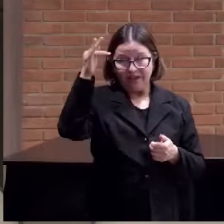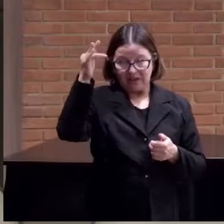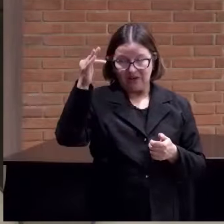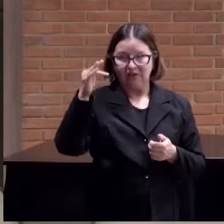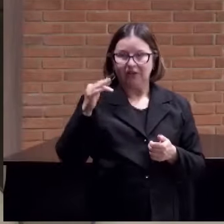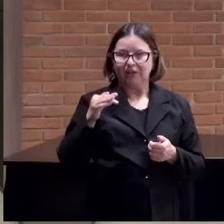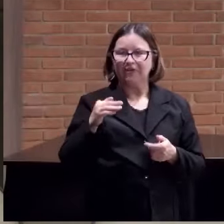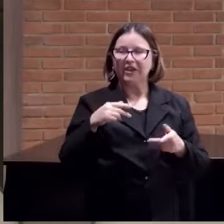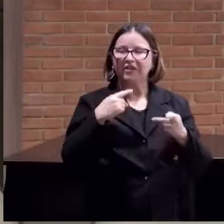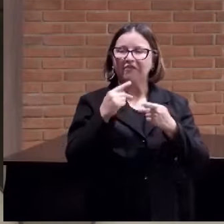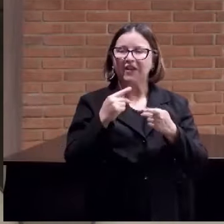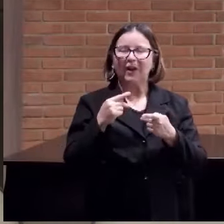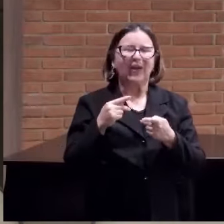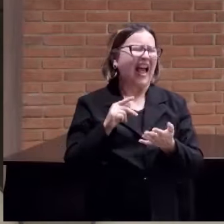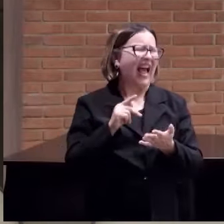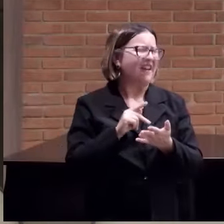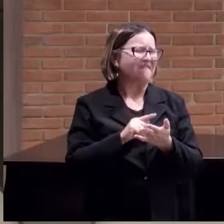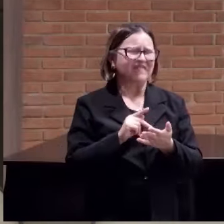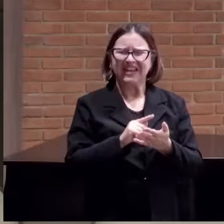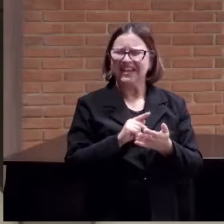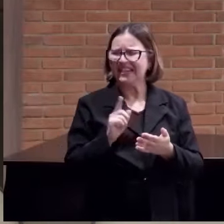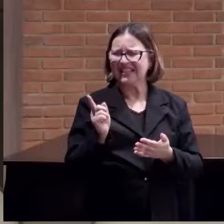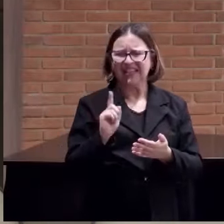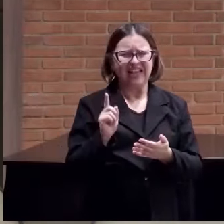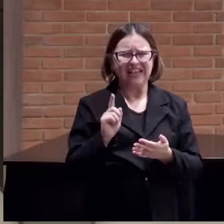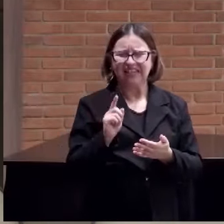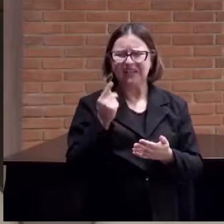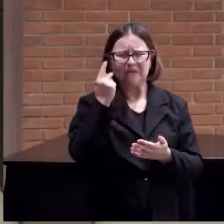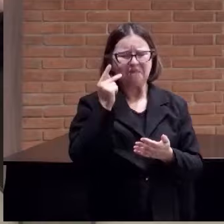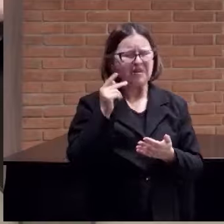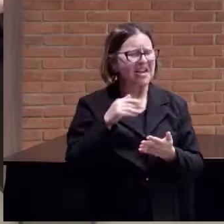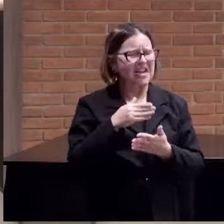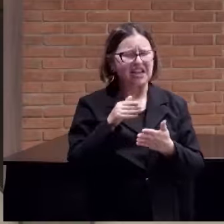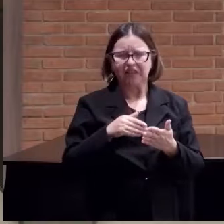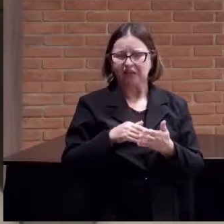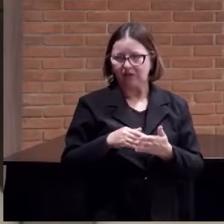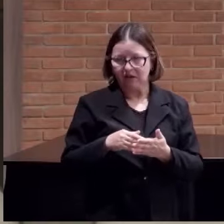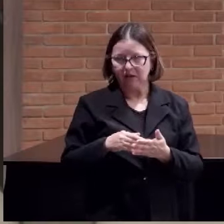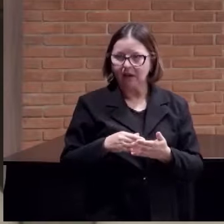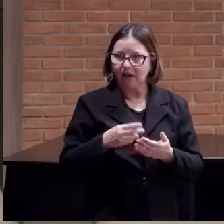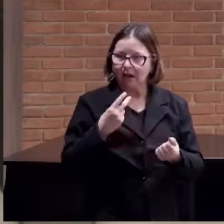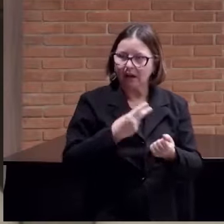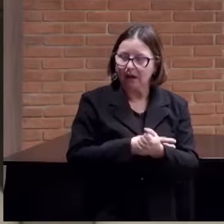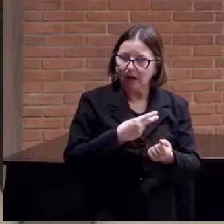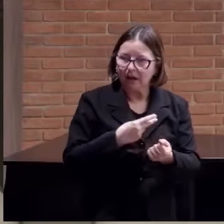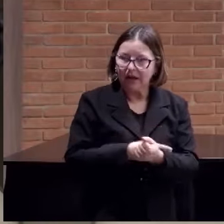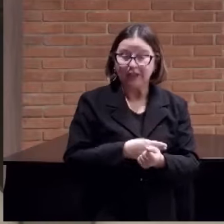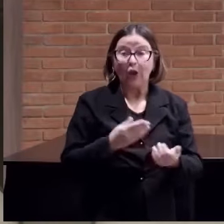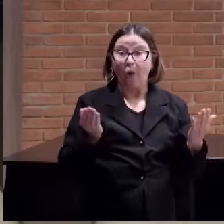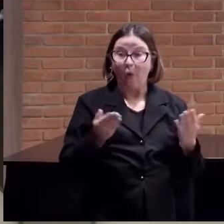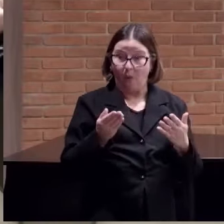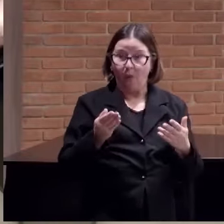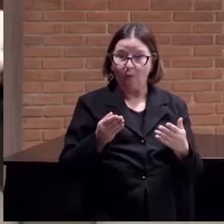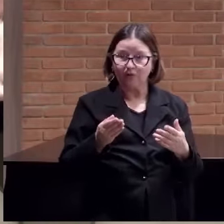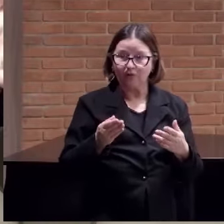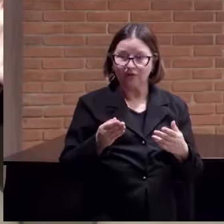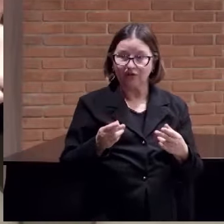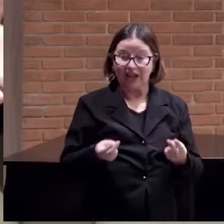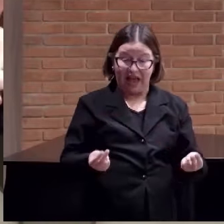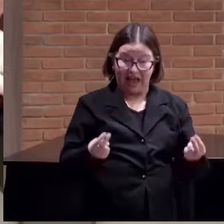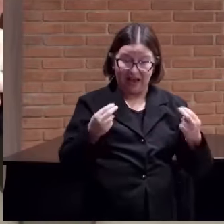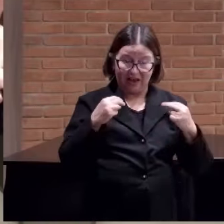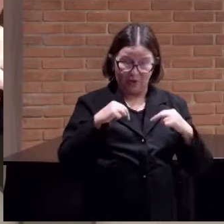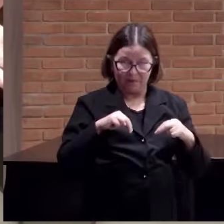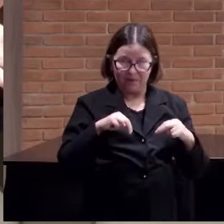que trouxe grande prejuízo para a humanidade, e hoje nós temos uma humanidade dizendo que a verdade é